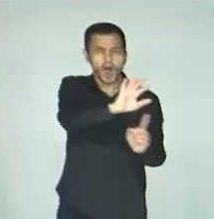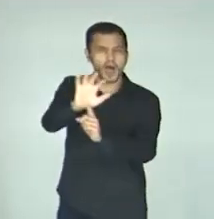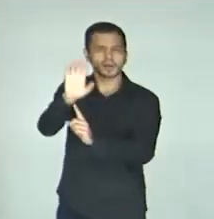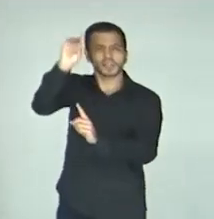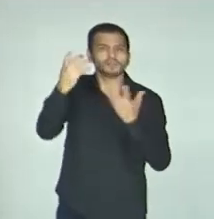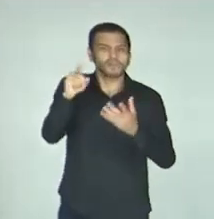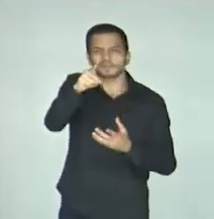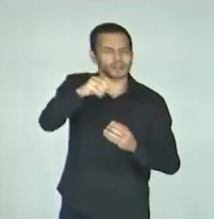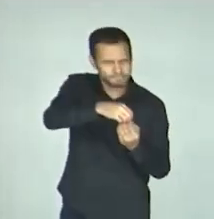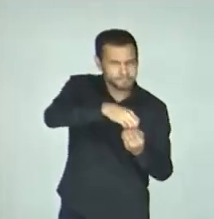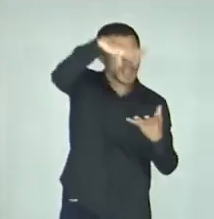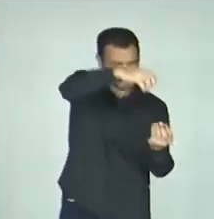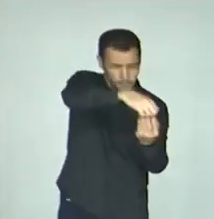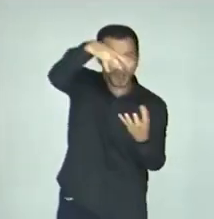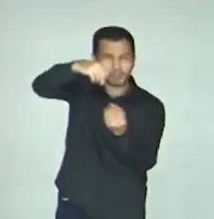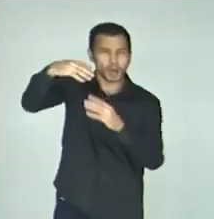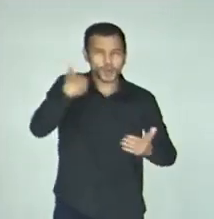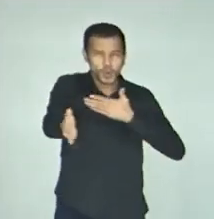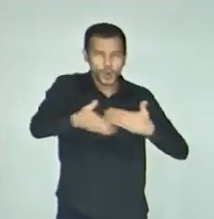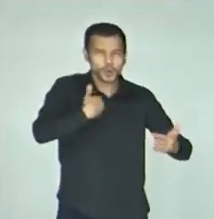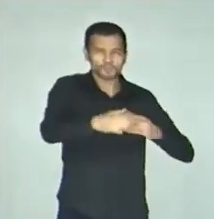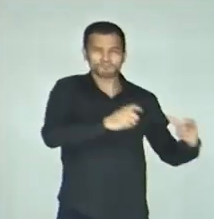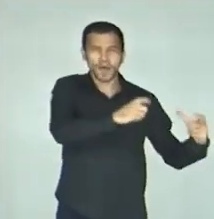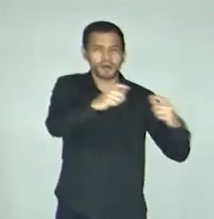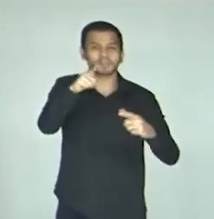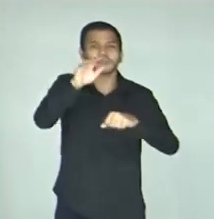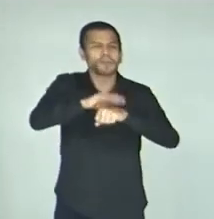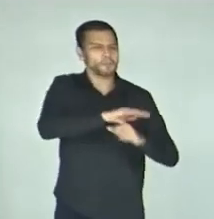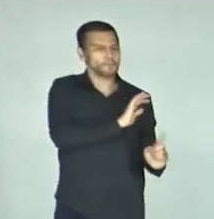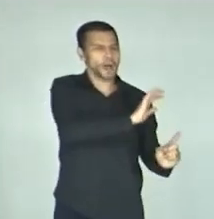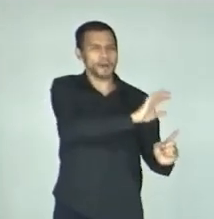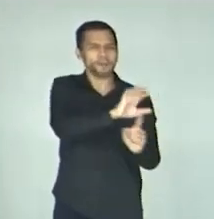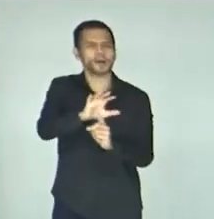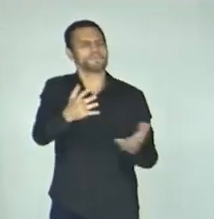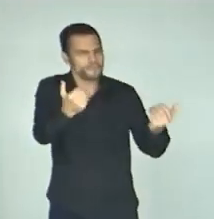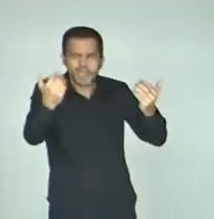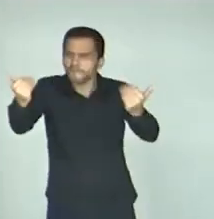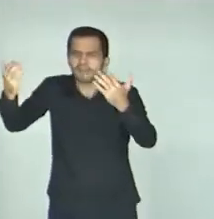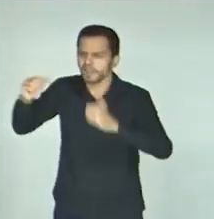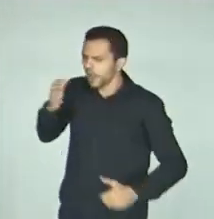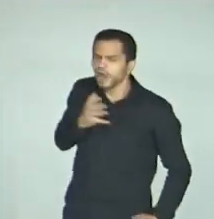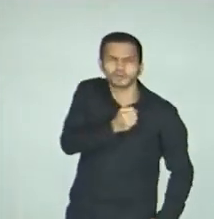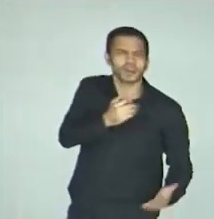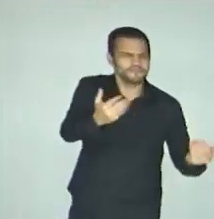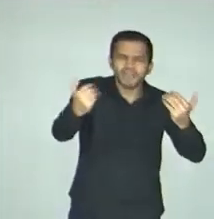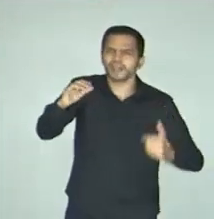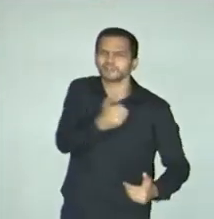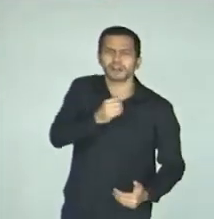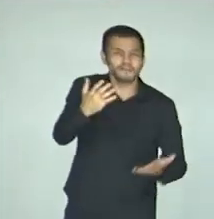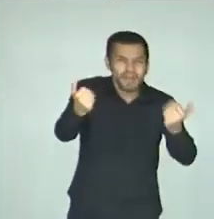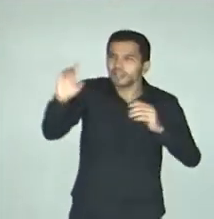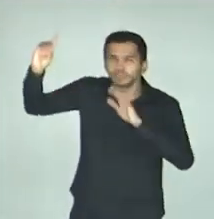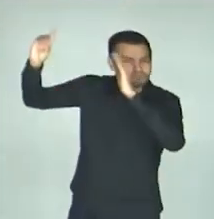Milagre Você nasceu para conduzir o povo a adoração Você nasceu para fazer pessoas